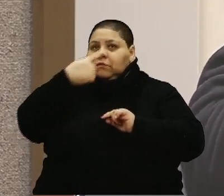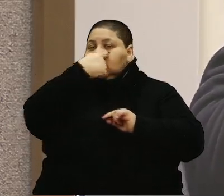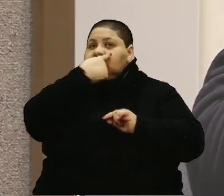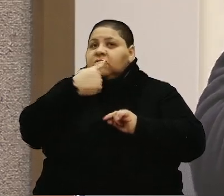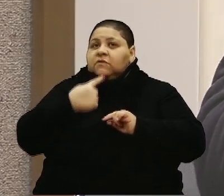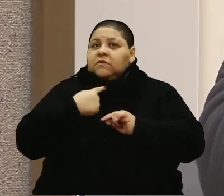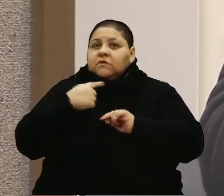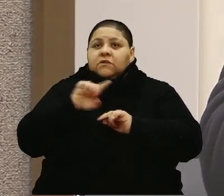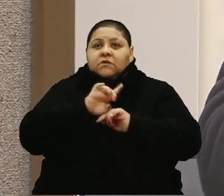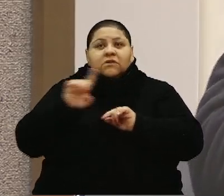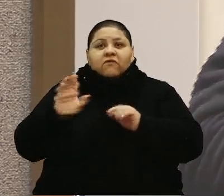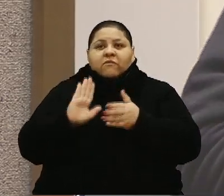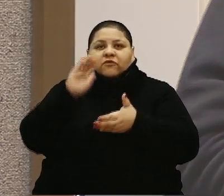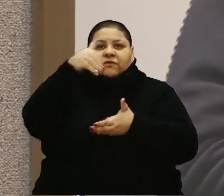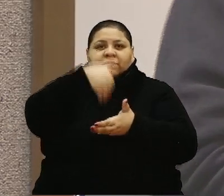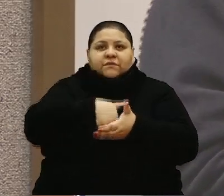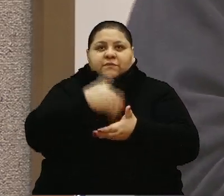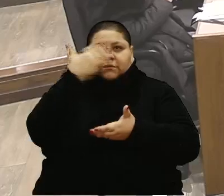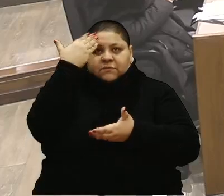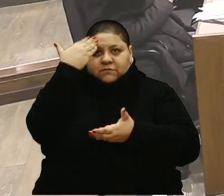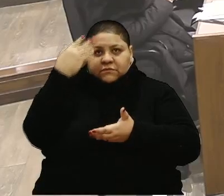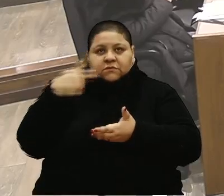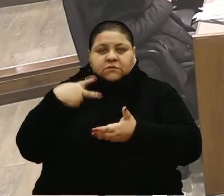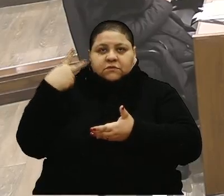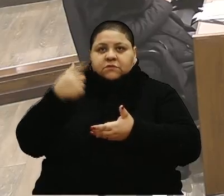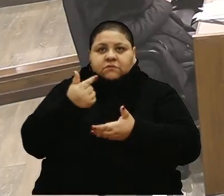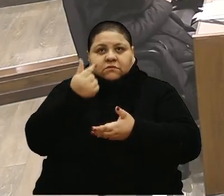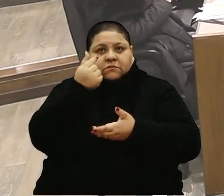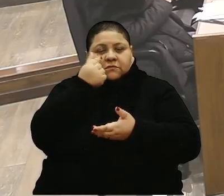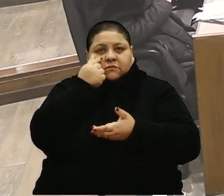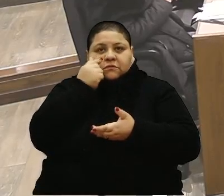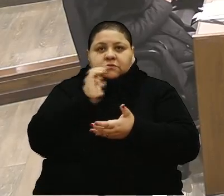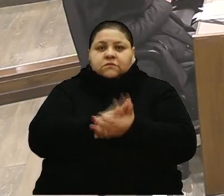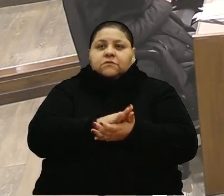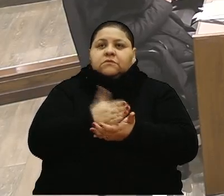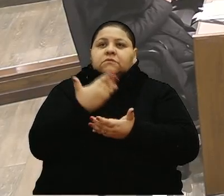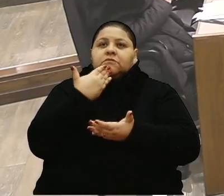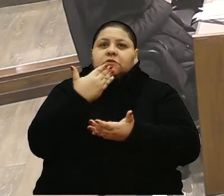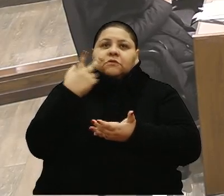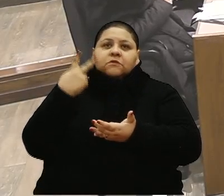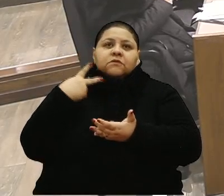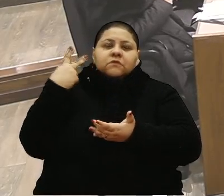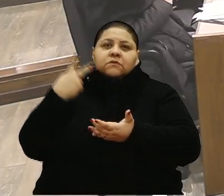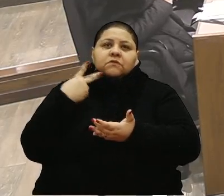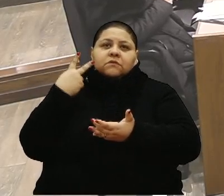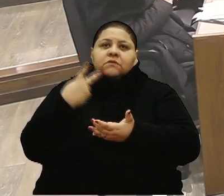vamos nos abster de votar. Obrigado, vereador Eloy. Solicito às vereadoras e vereadores que registrem